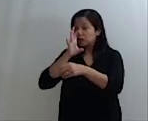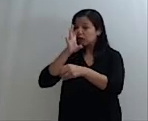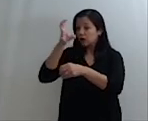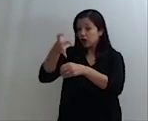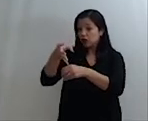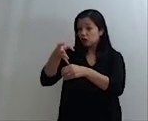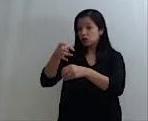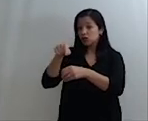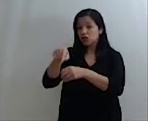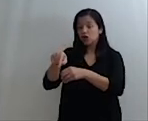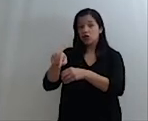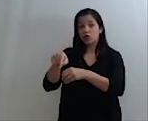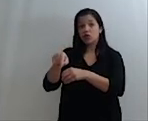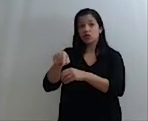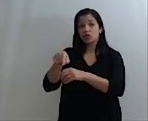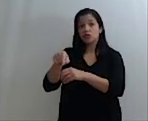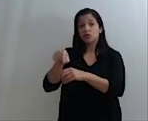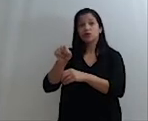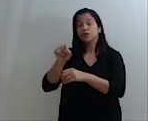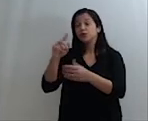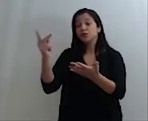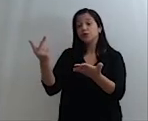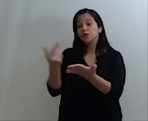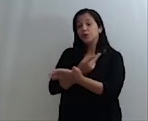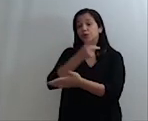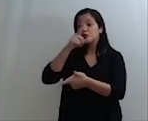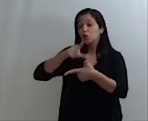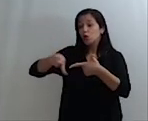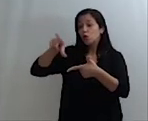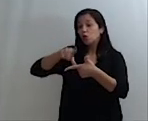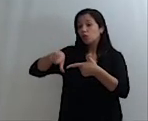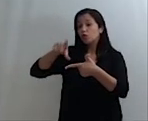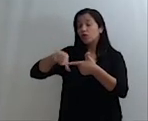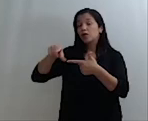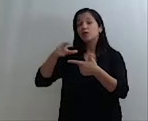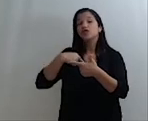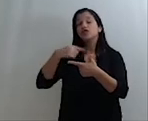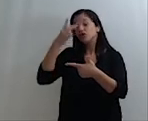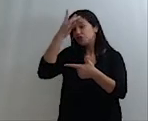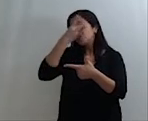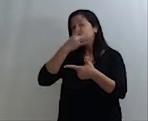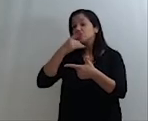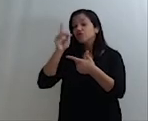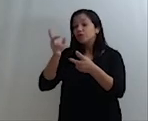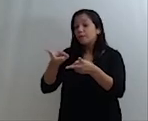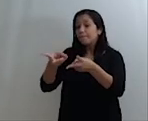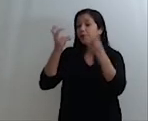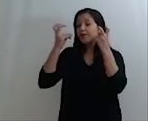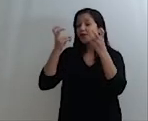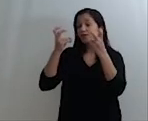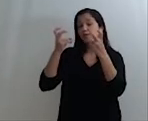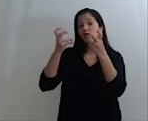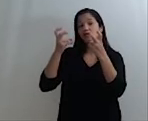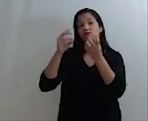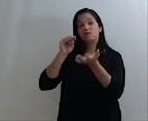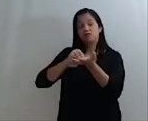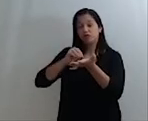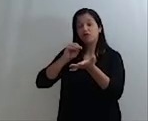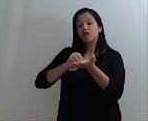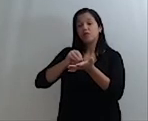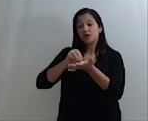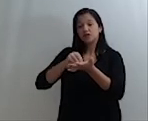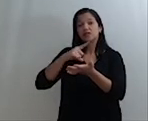eh eh eh um um problema no reconhecimento então eh e esse dado Inclusive estava na